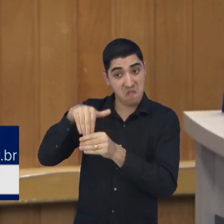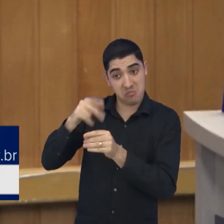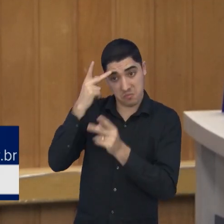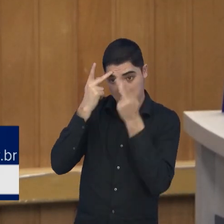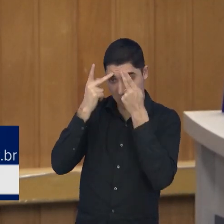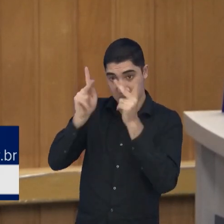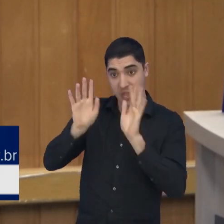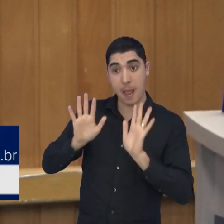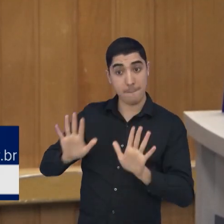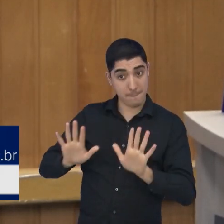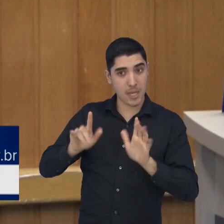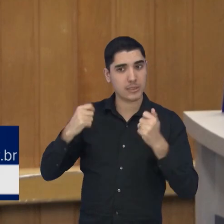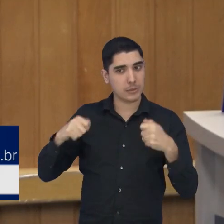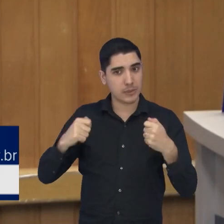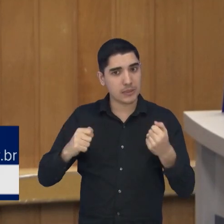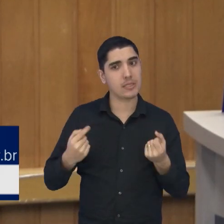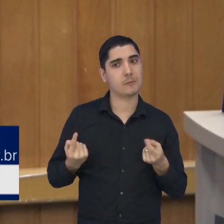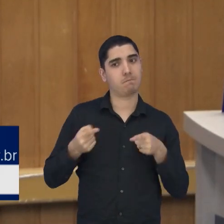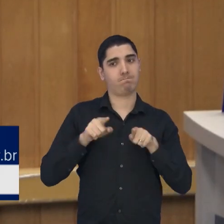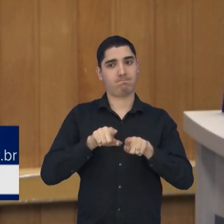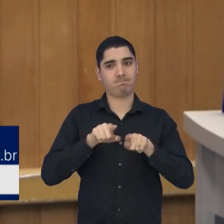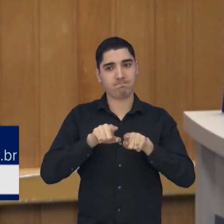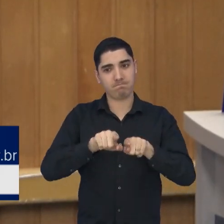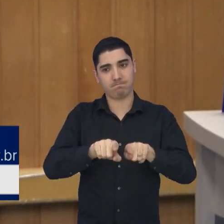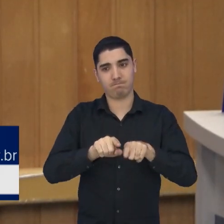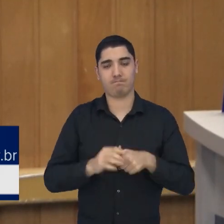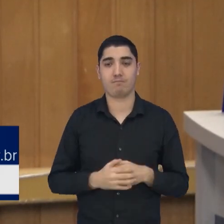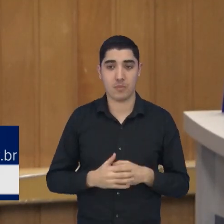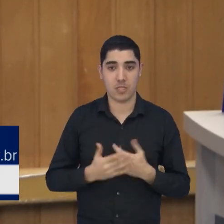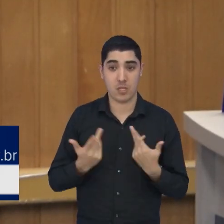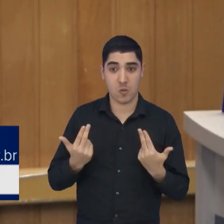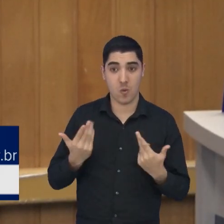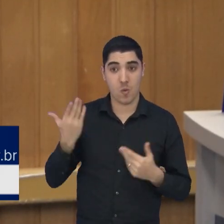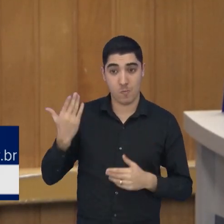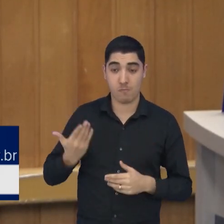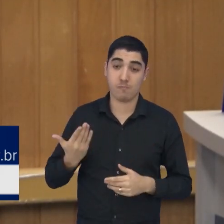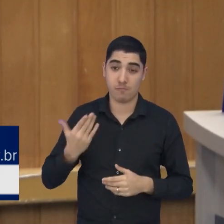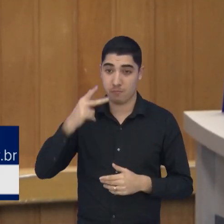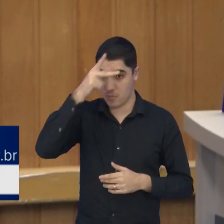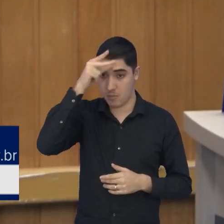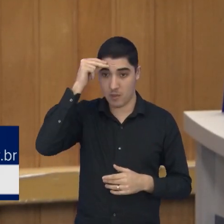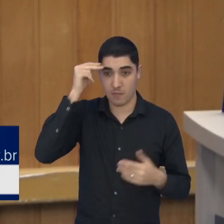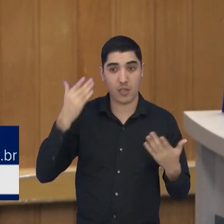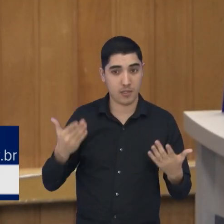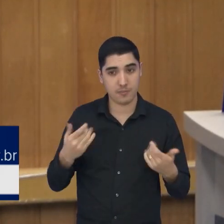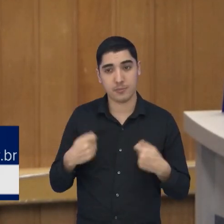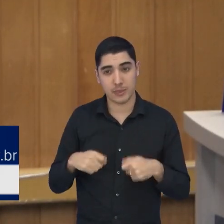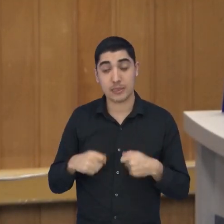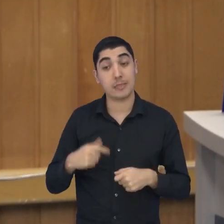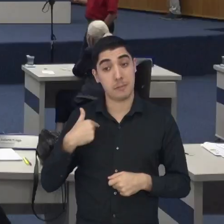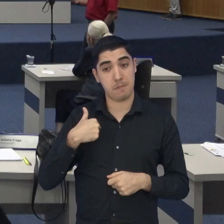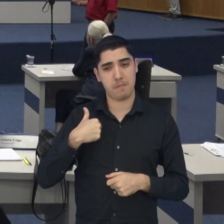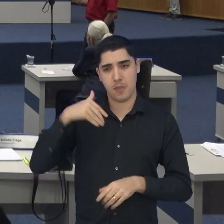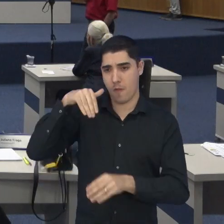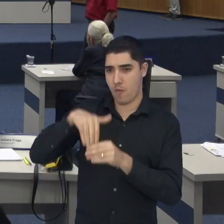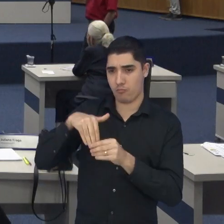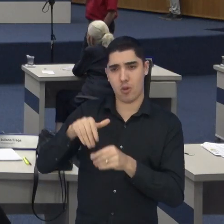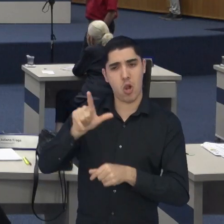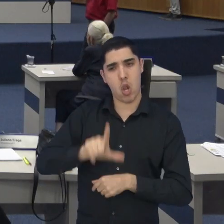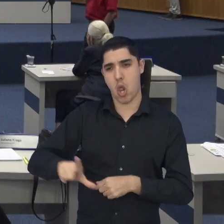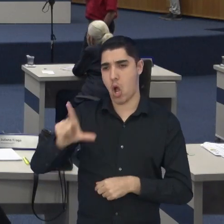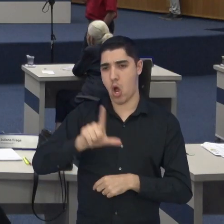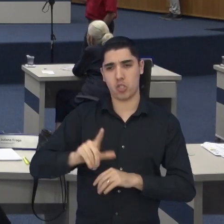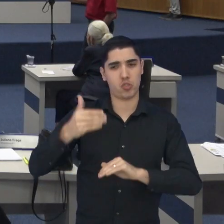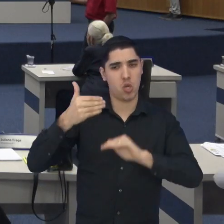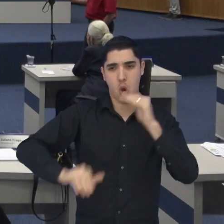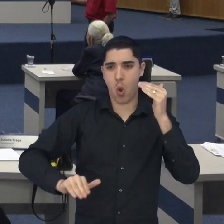junto com nosso amigo, né? Então, tá aí a justificativa minha, óbvio, contrário, porque a gente